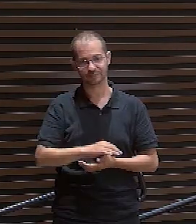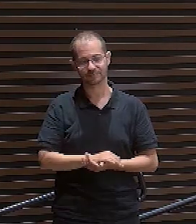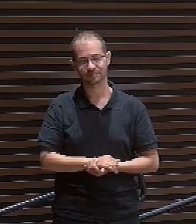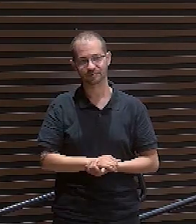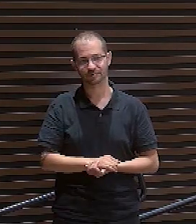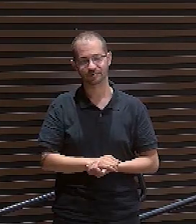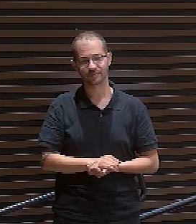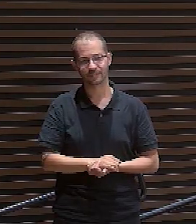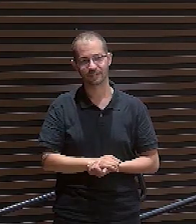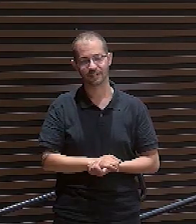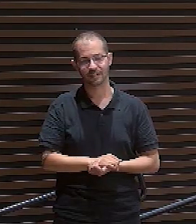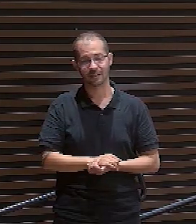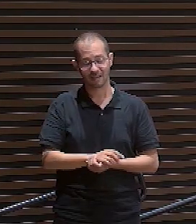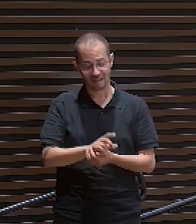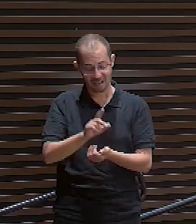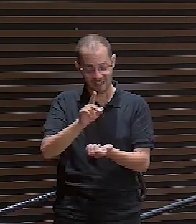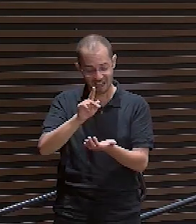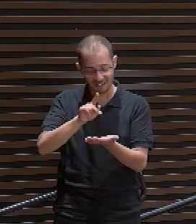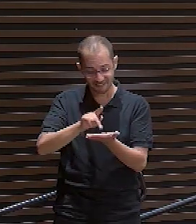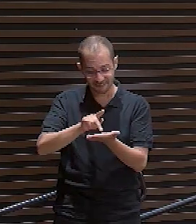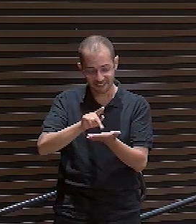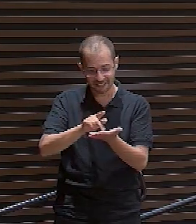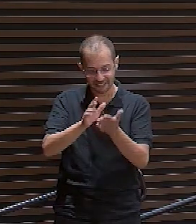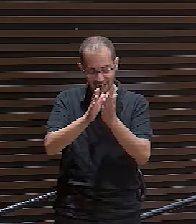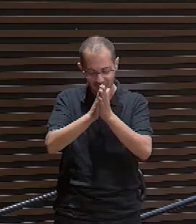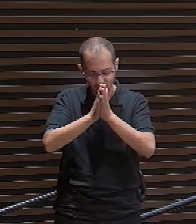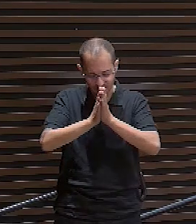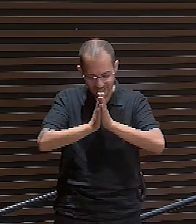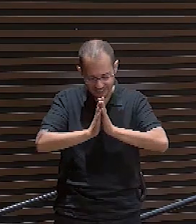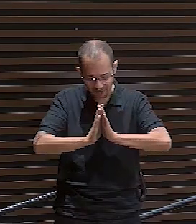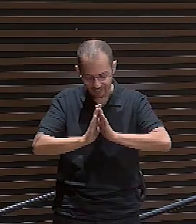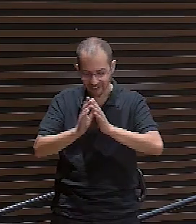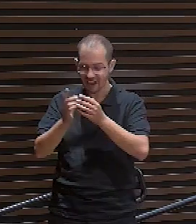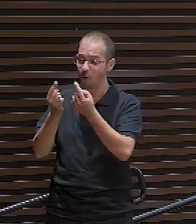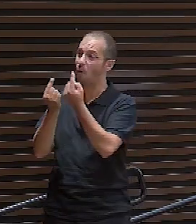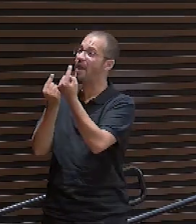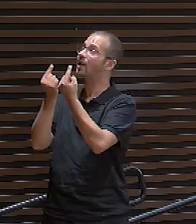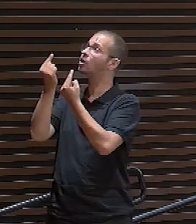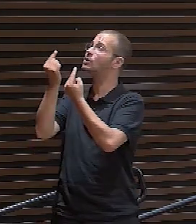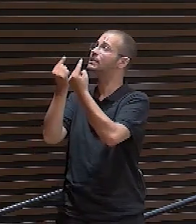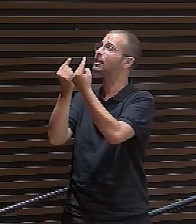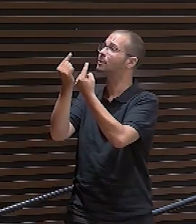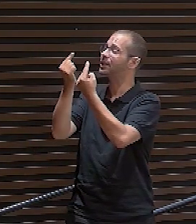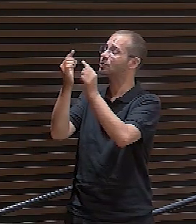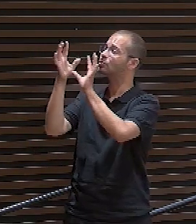A verdadeira adoração nasce de um relacionamento íntimo com Deus.